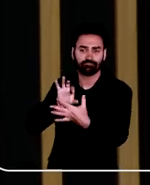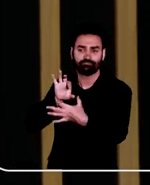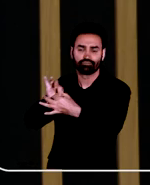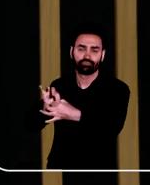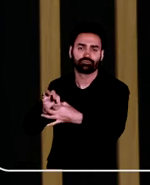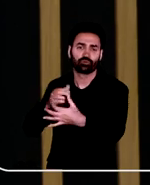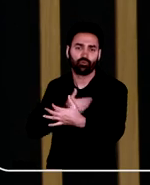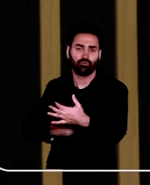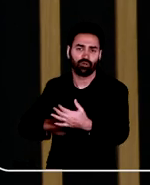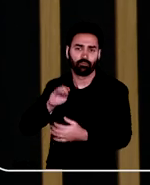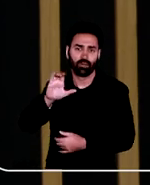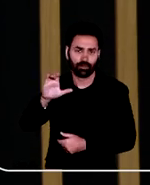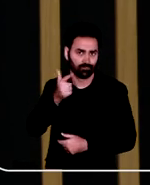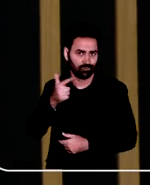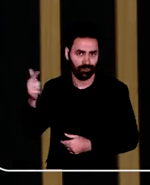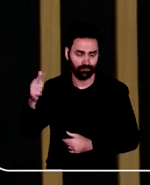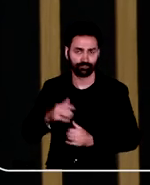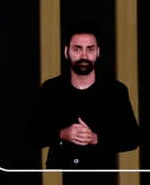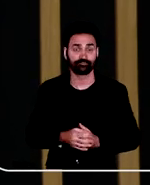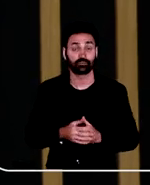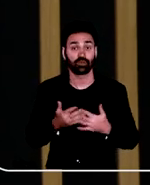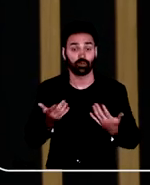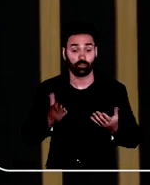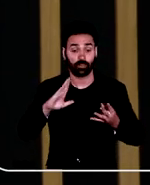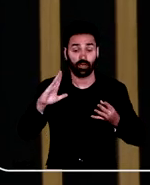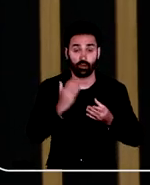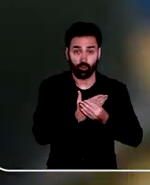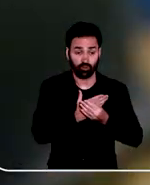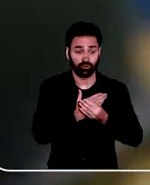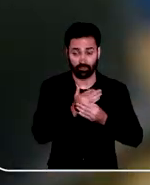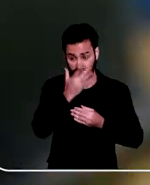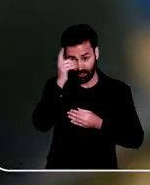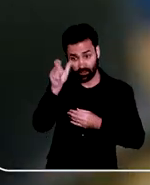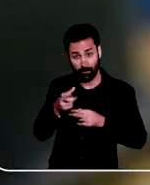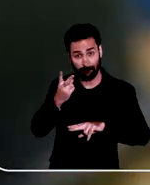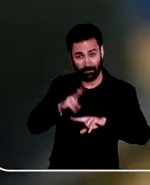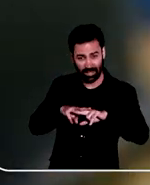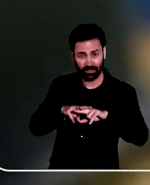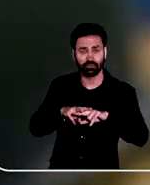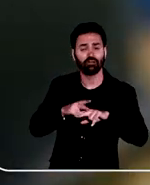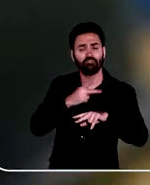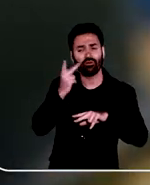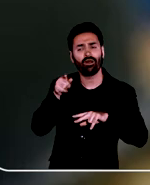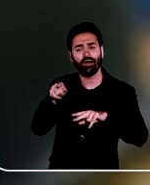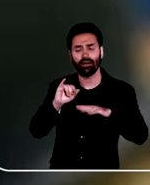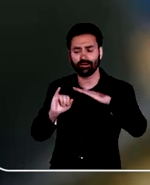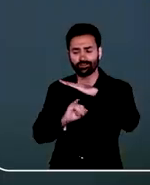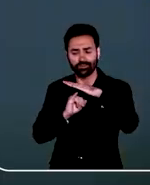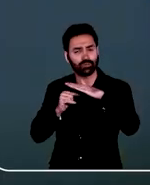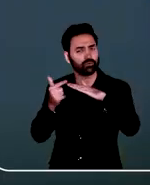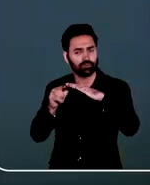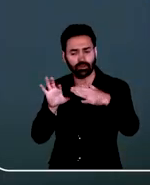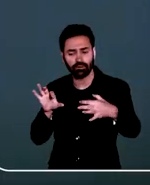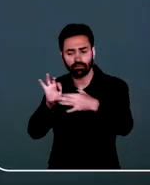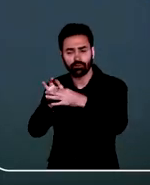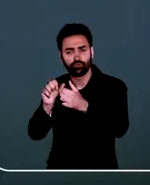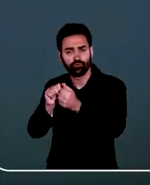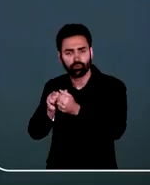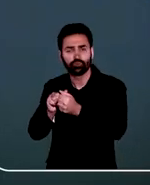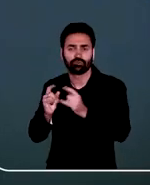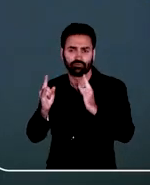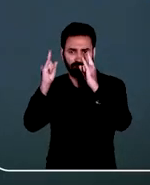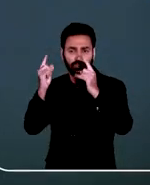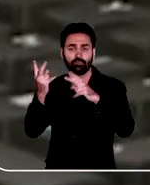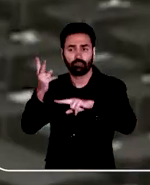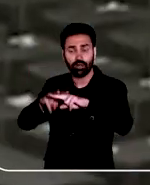era devidamente credenciada pelo poder público para esta finalidade no recurso a defesa do preso alegou que embora a instituição de ensino